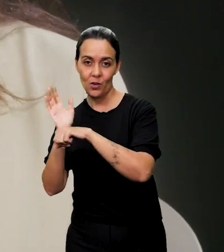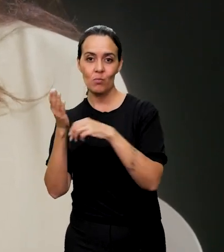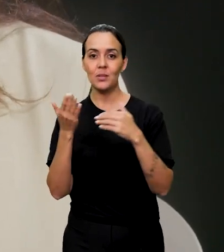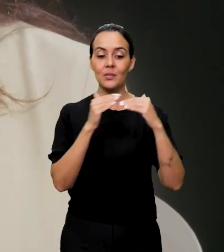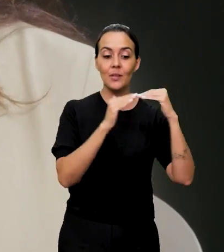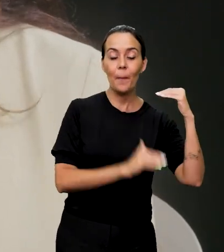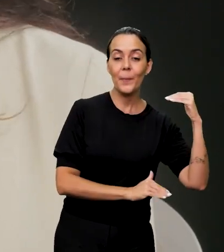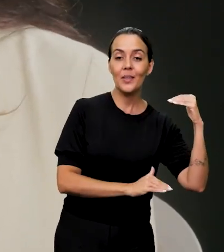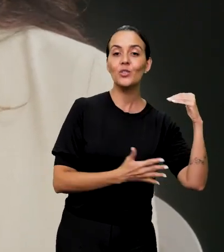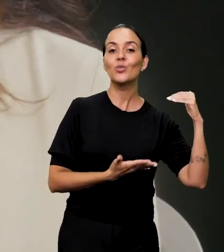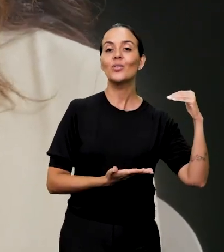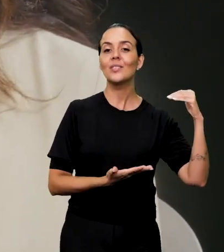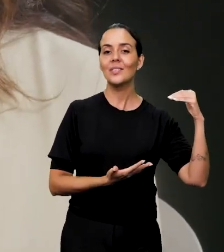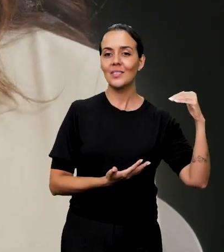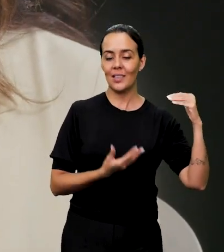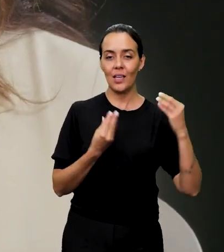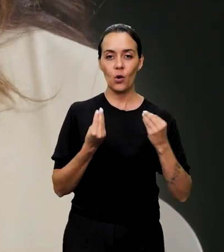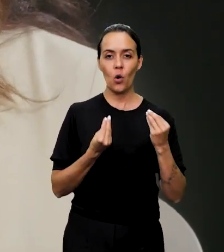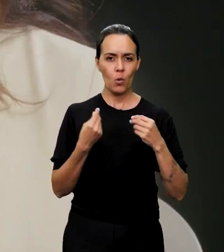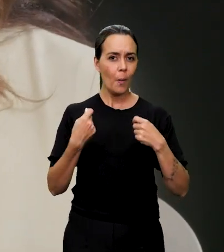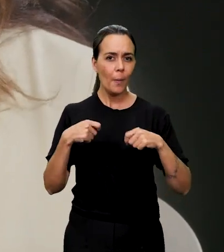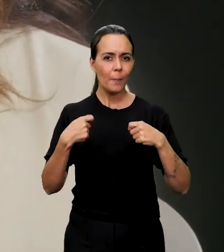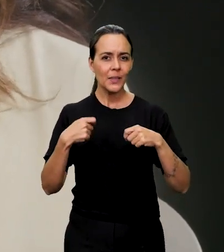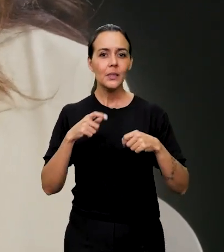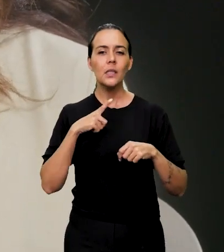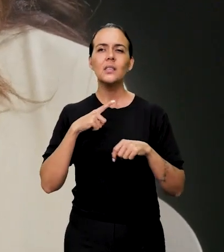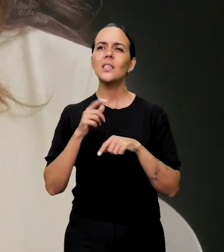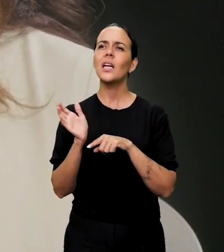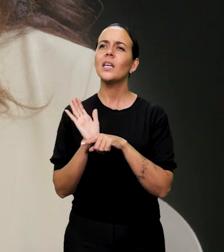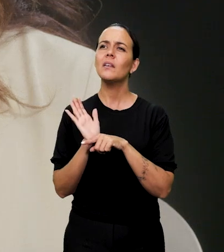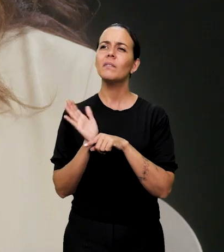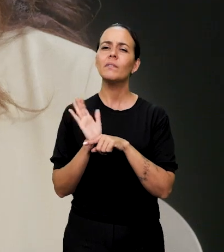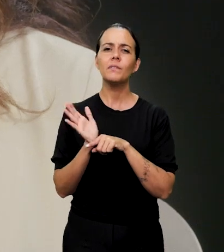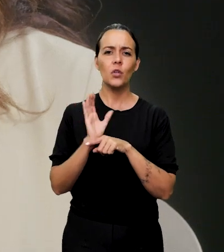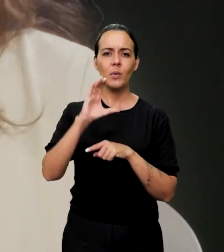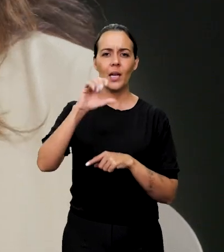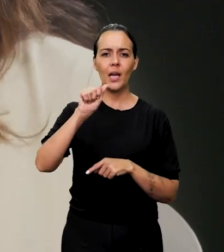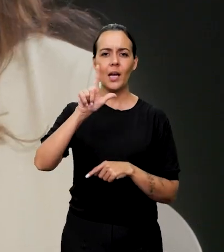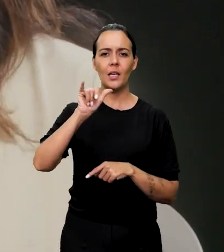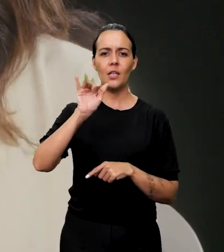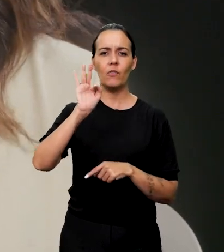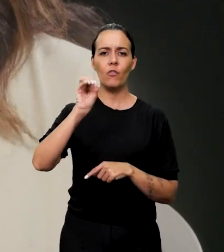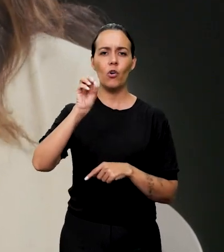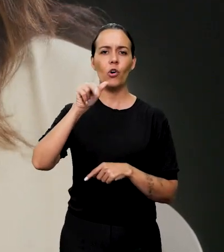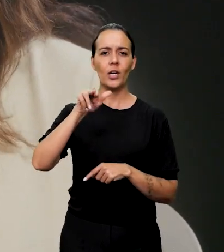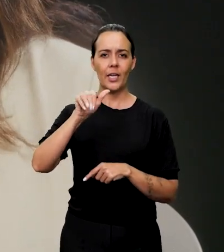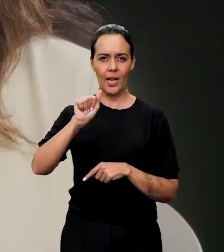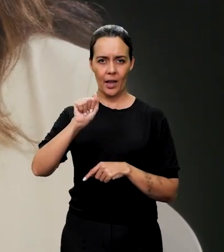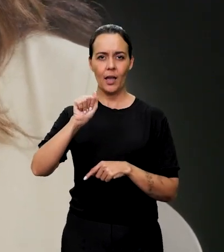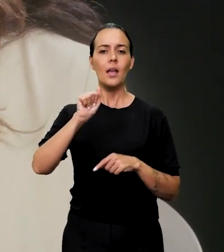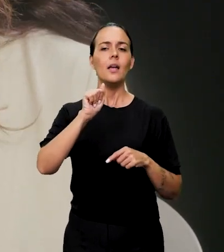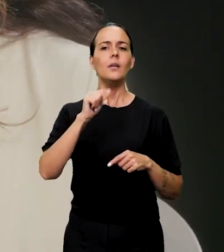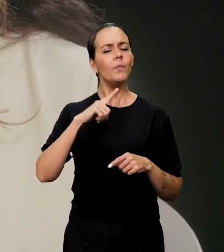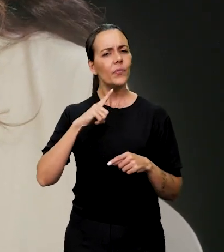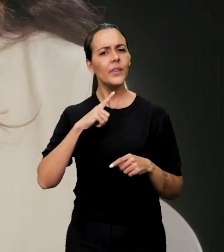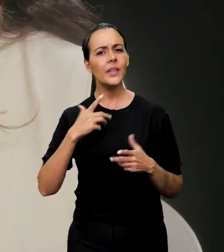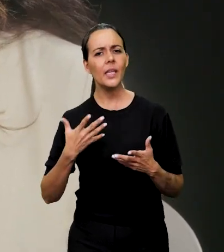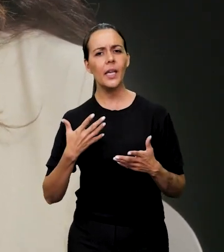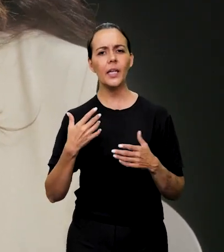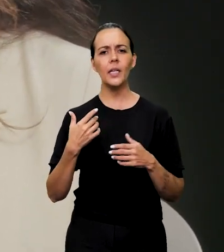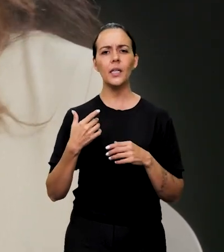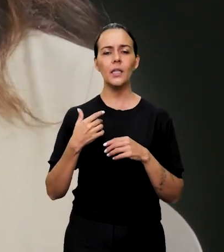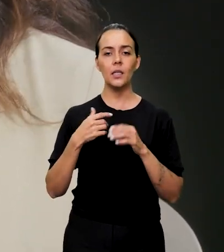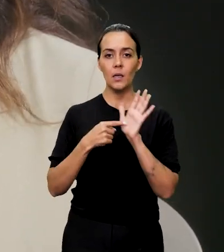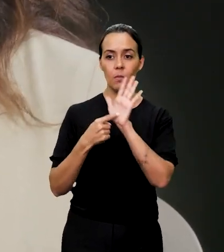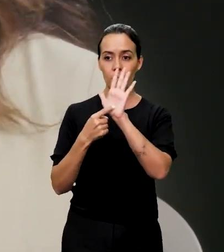o Califórnia, E aí? Teve esse tipo de questão? não, a gente recebeu uma classificação com 16 anos. E a distribuidora, na época, a